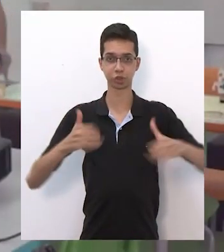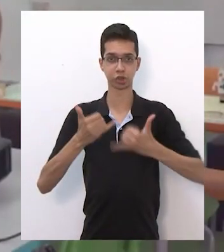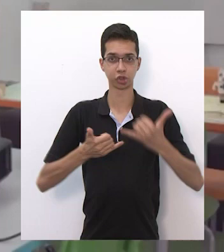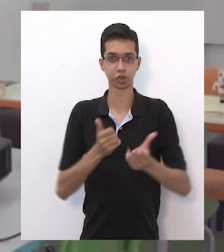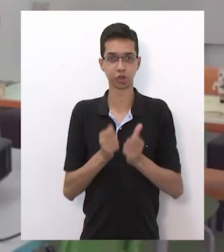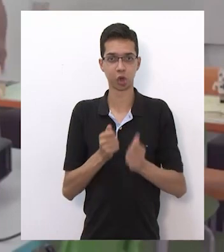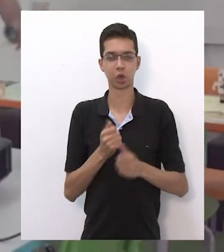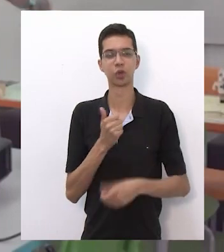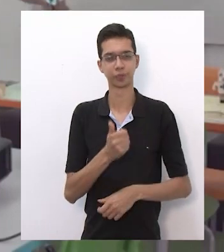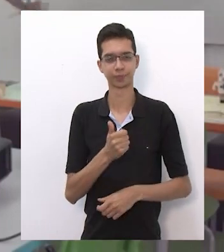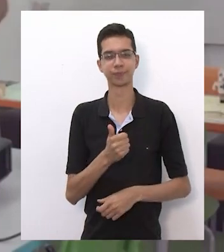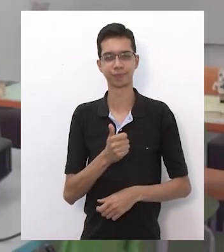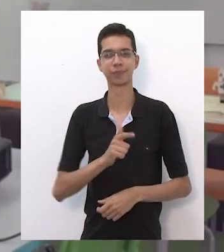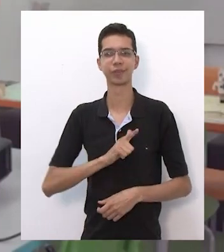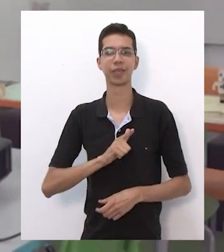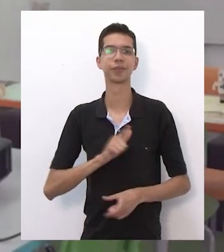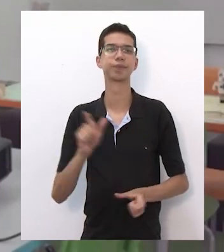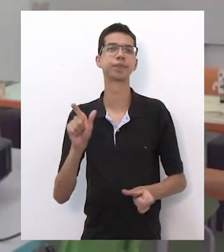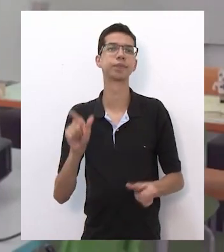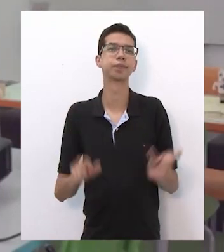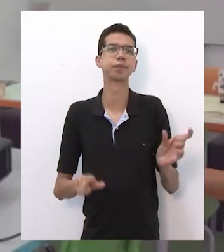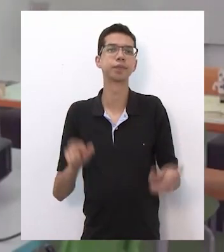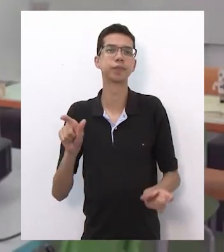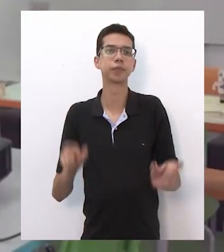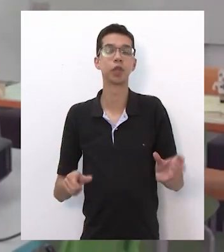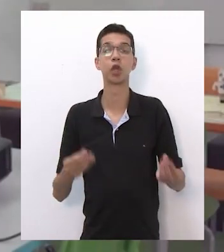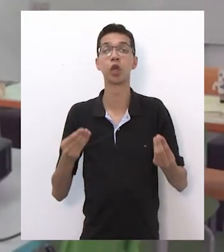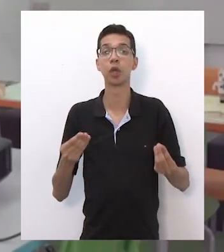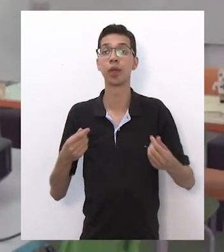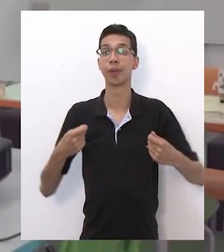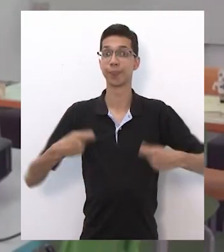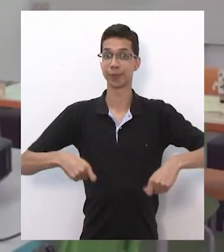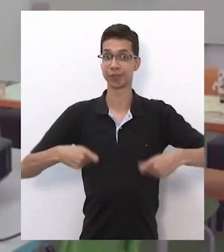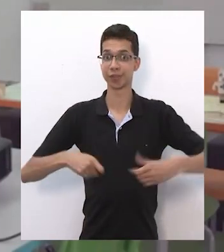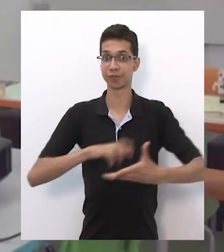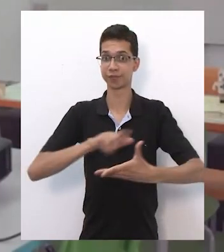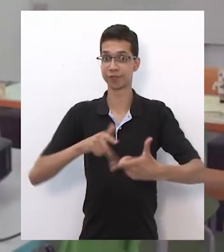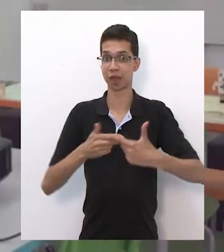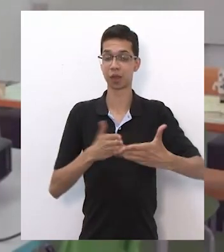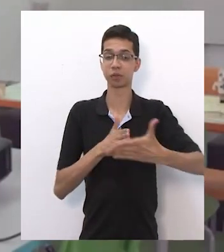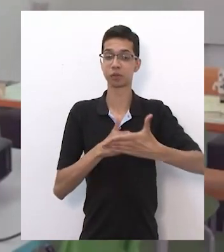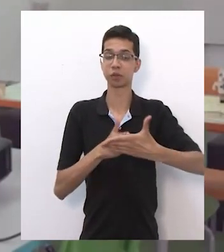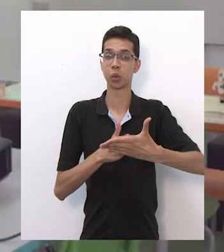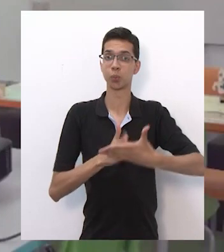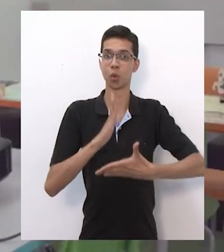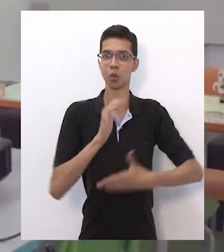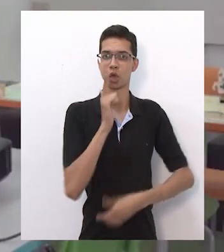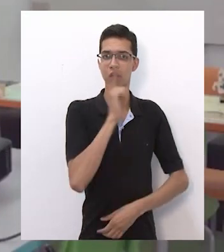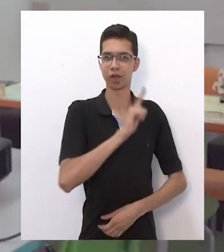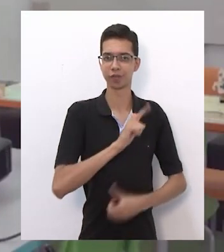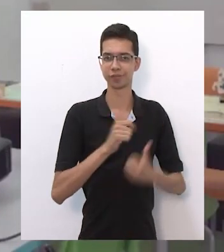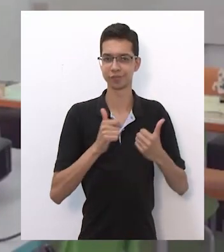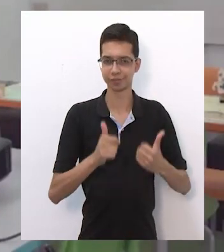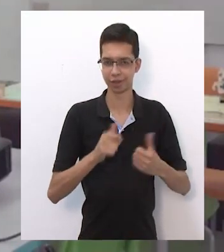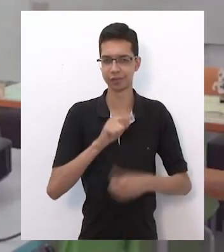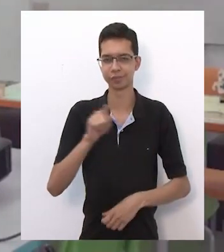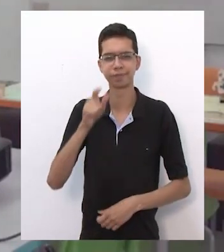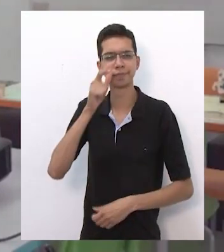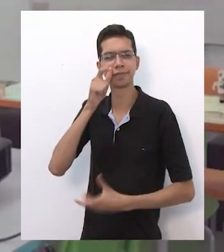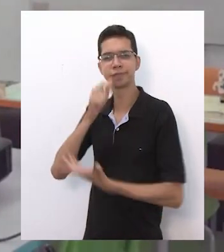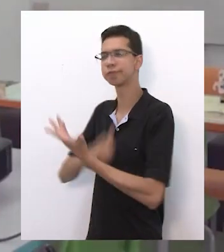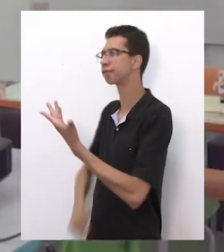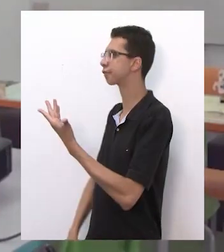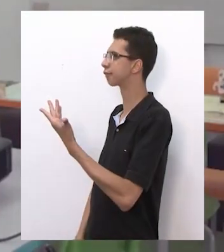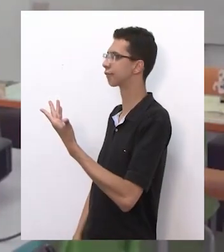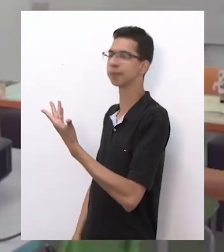CIEBP, onde o personagem ele precisa passar por vários obstáculos para chegar no fim. Bom, como vocês podem observar, tem